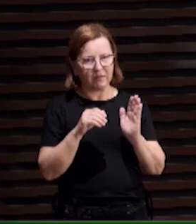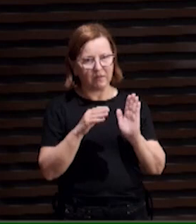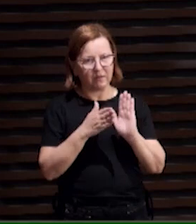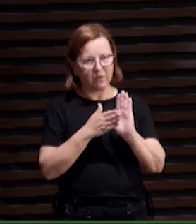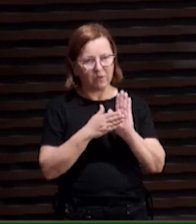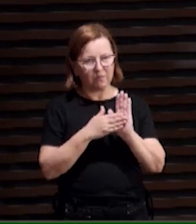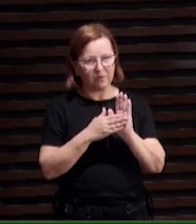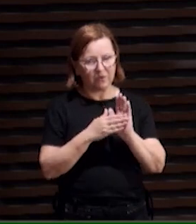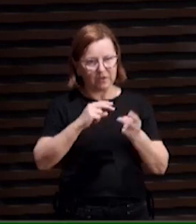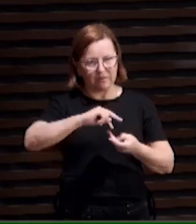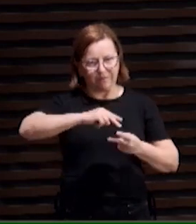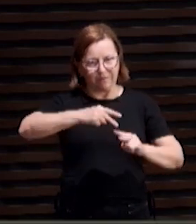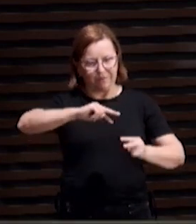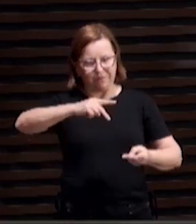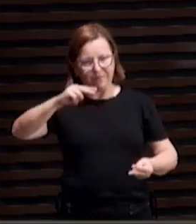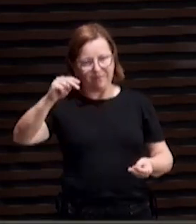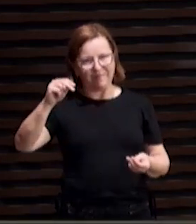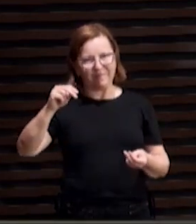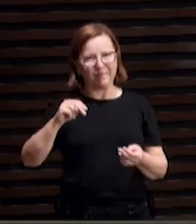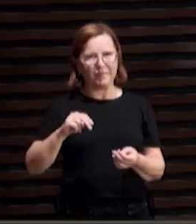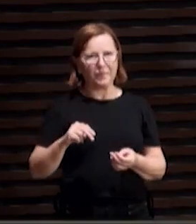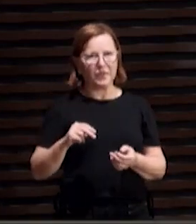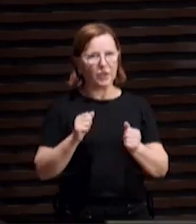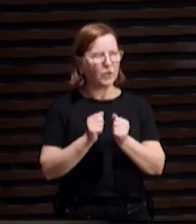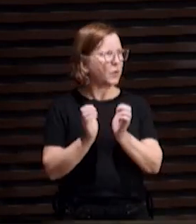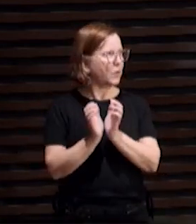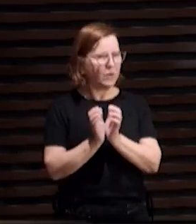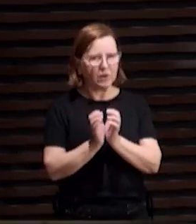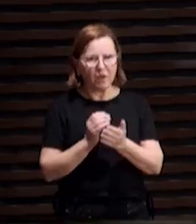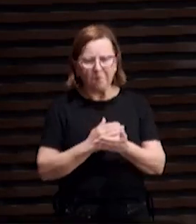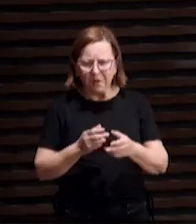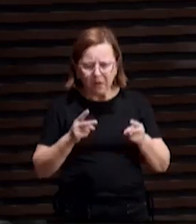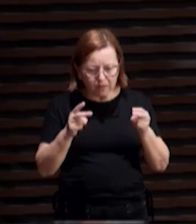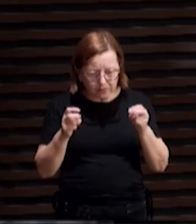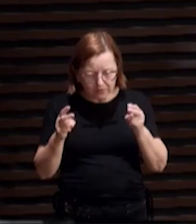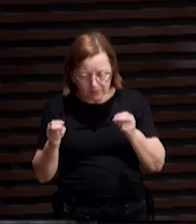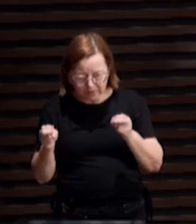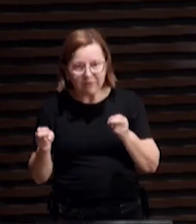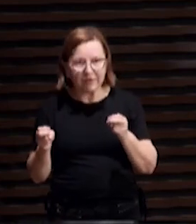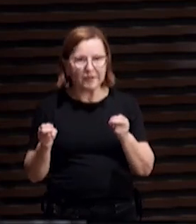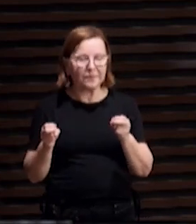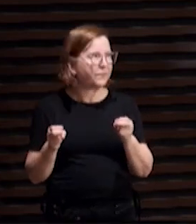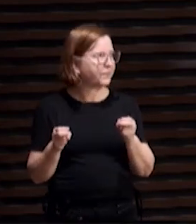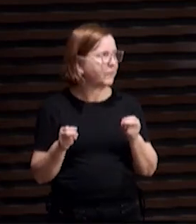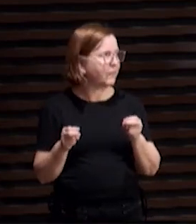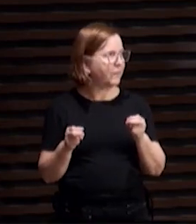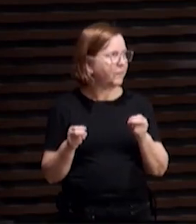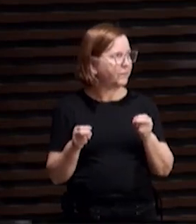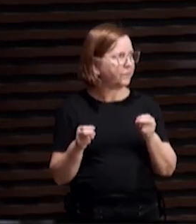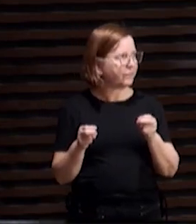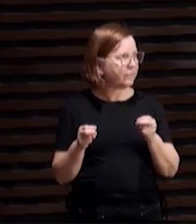do genoma, e mais uma turma, começaram a observar lá, eles observaram que